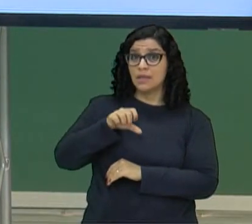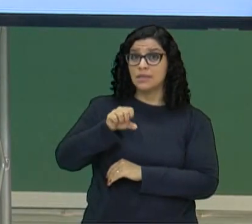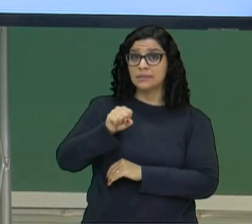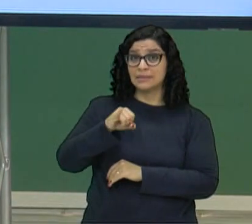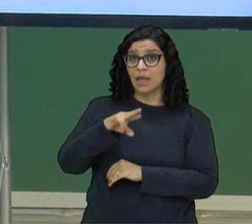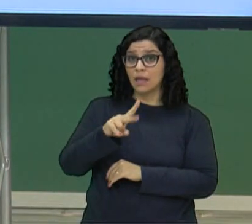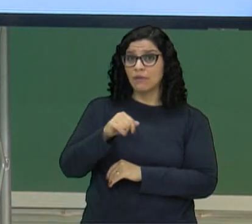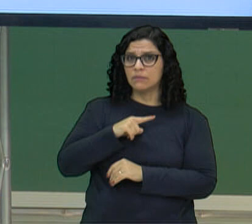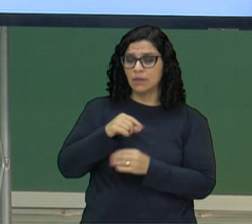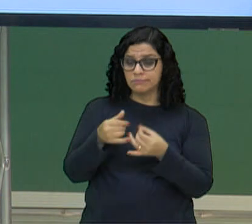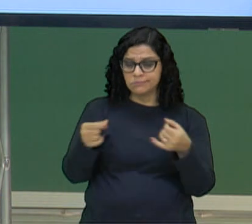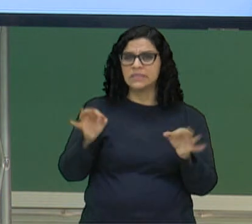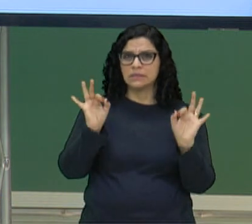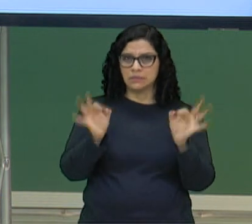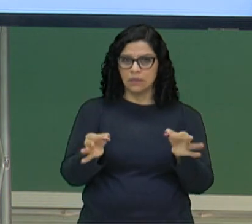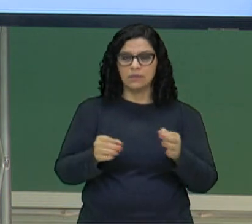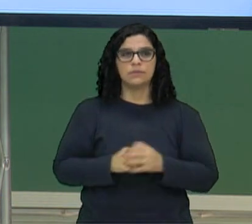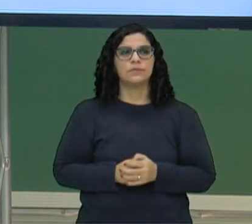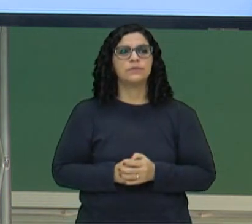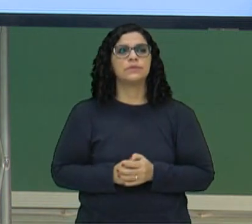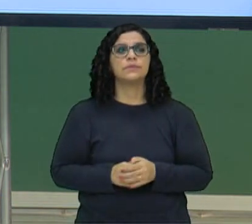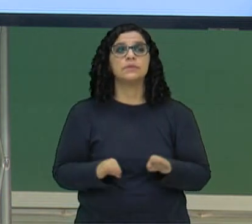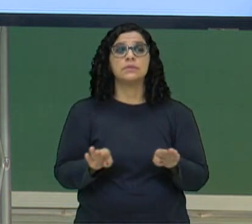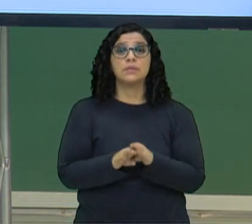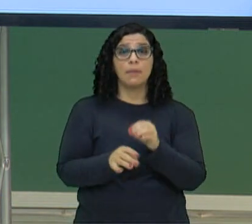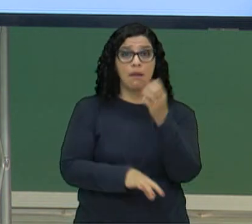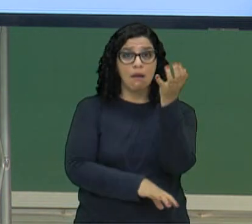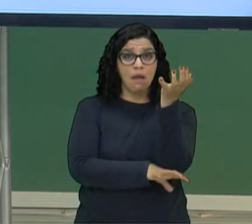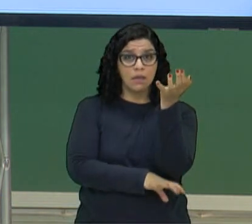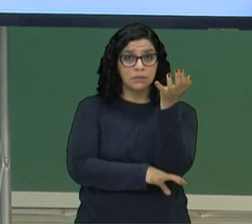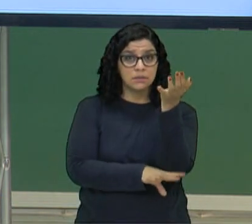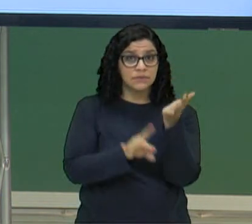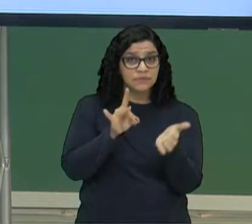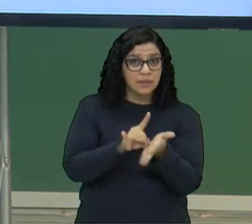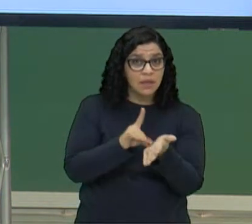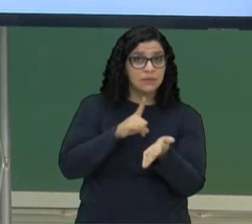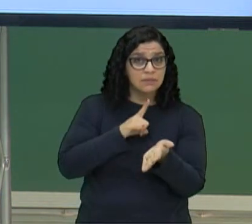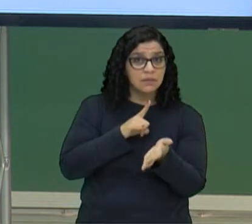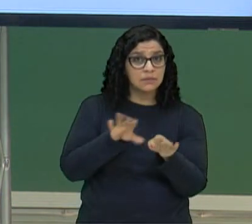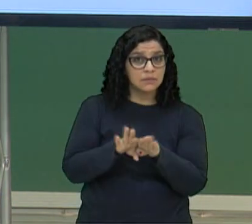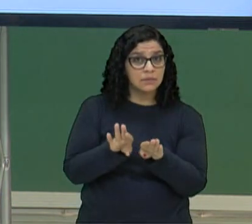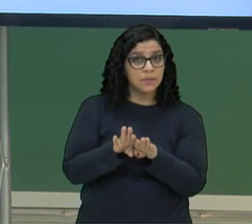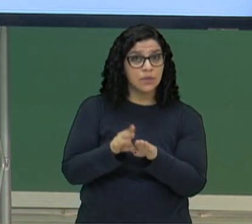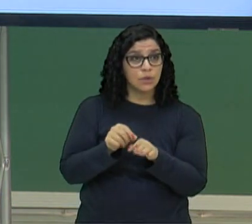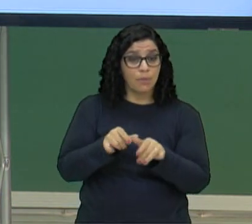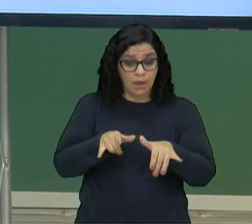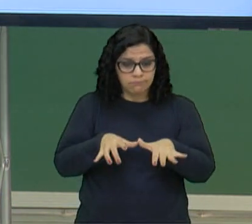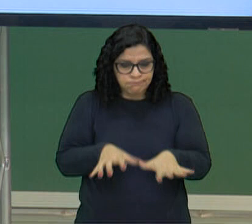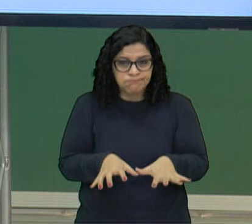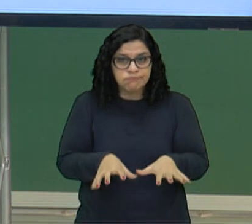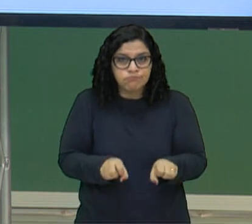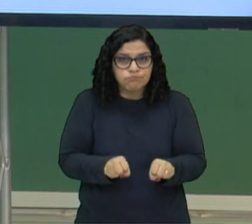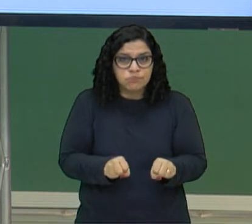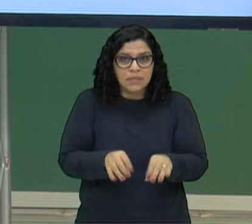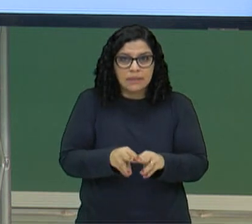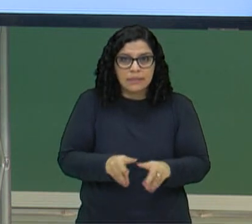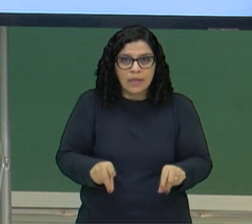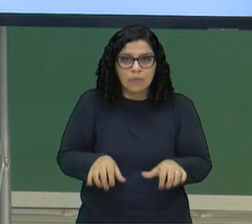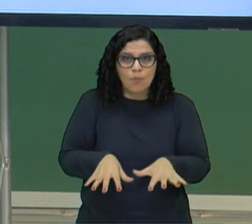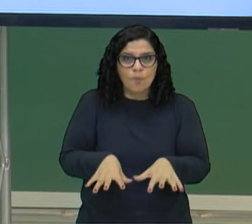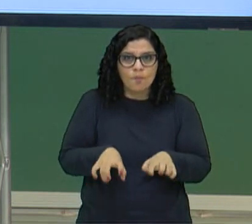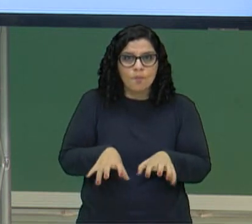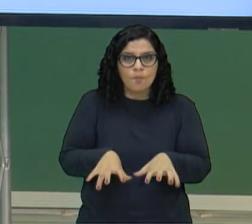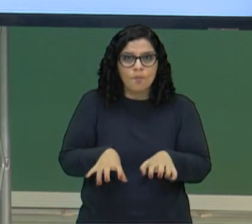tecido condutor, correta. Presença de raízes verdadeiras. O que é uma raiz verdadeira? Fixa no solo e